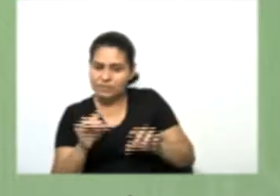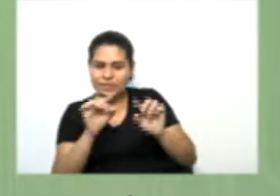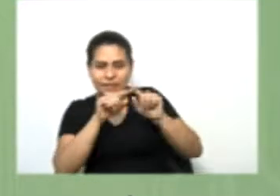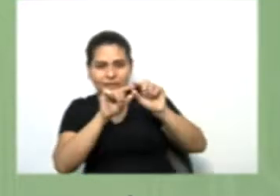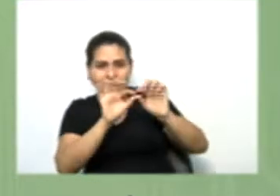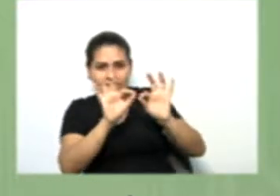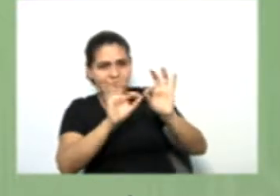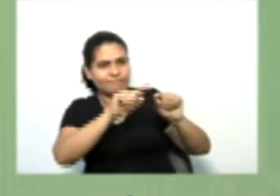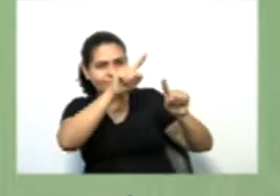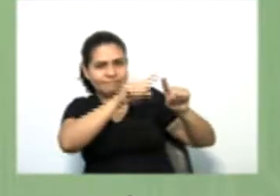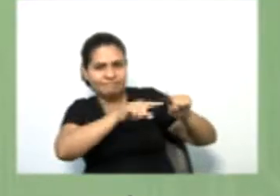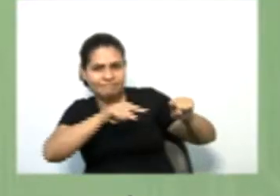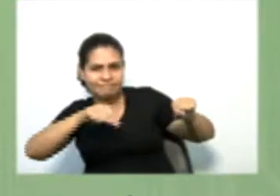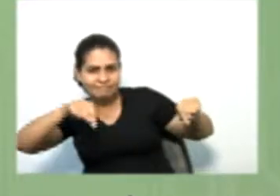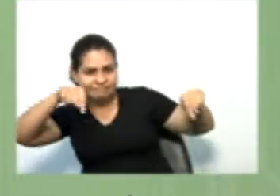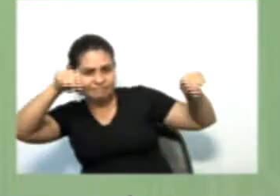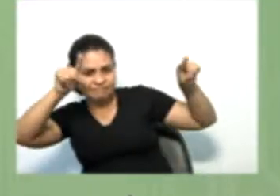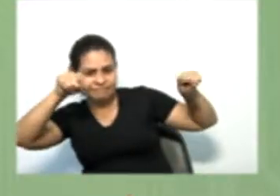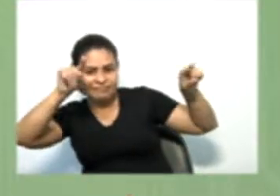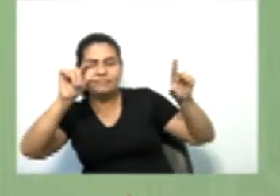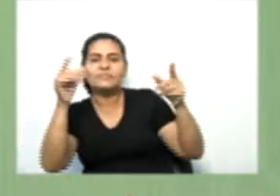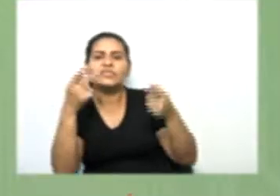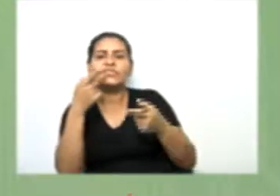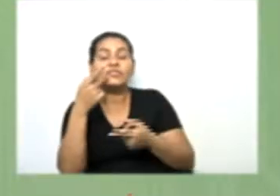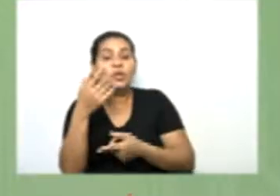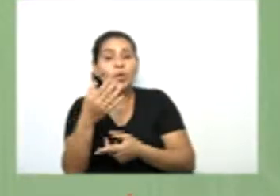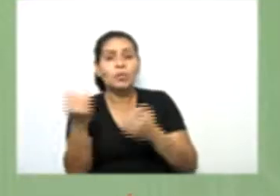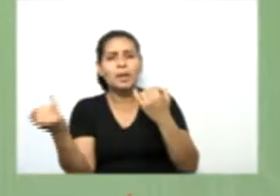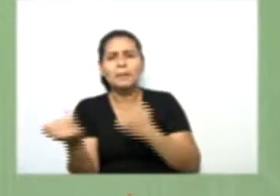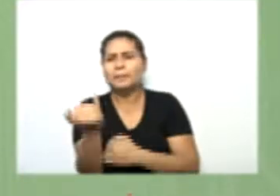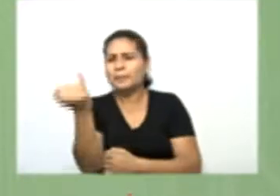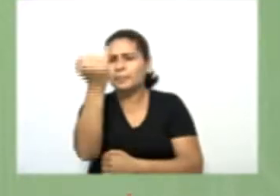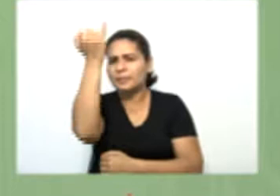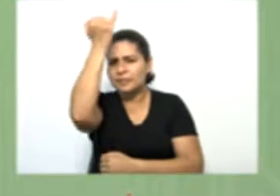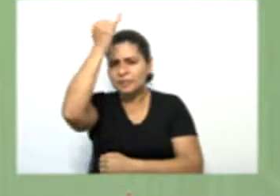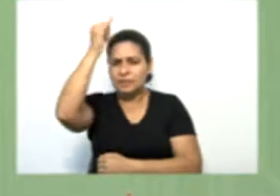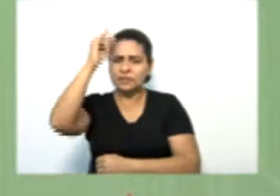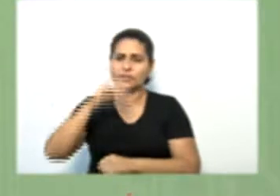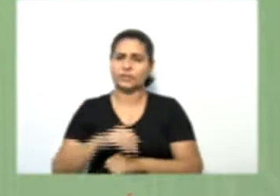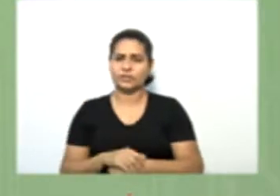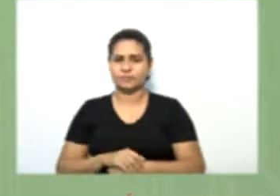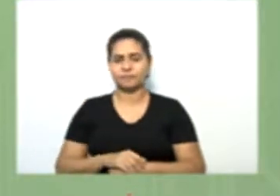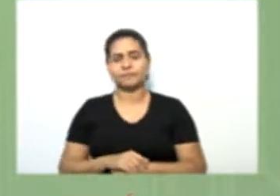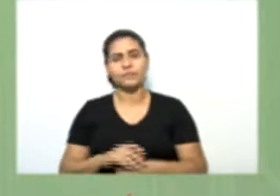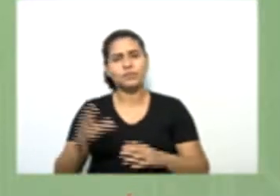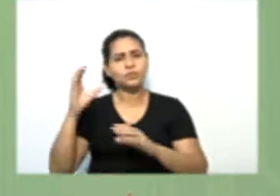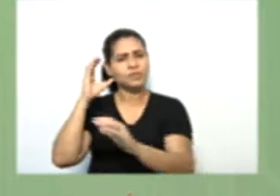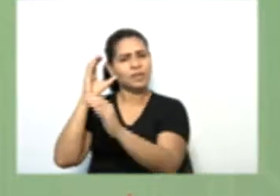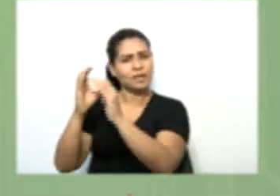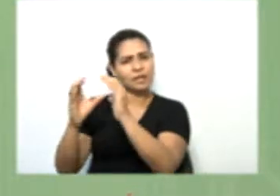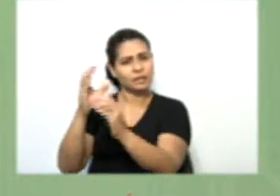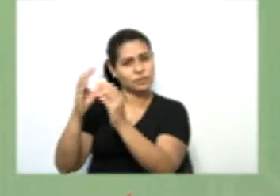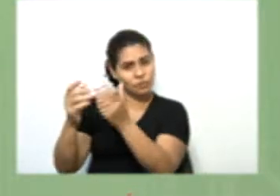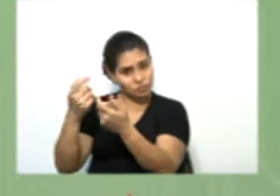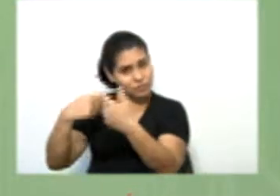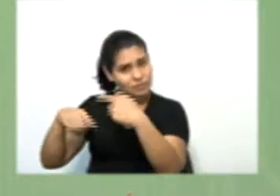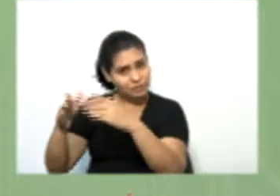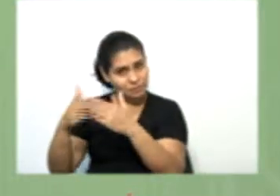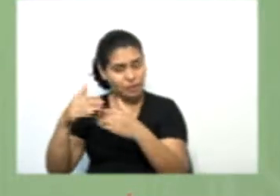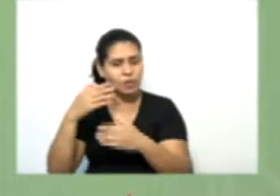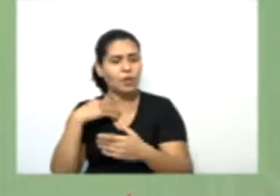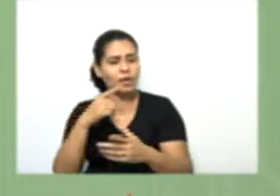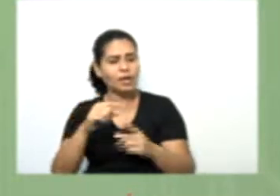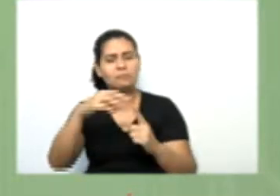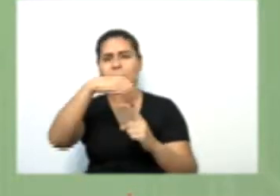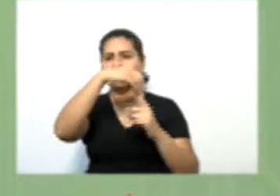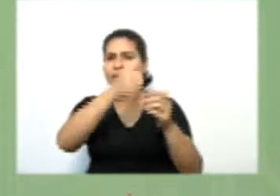gráficozinho, né? uma forma de verificar a importância, não é? Da comunicação num contexto geral. Olha os componentes da